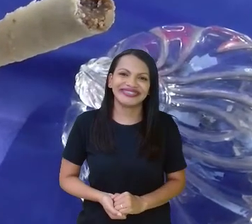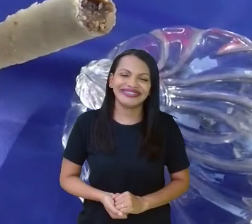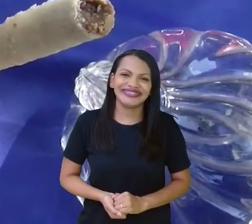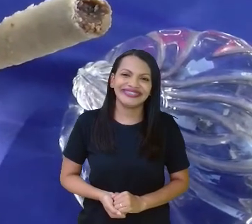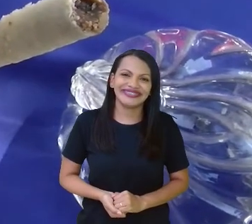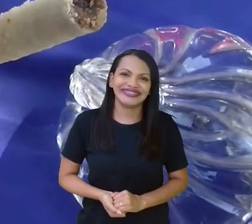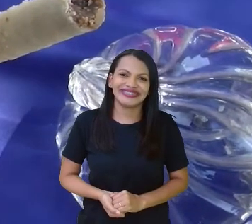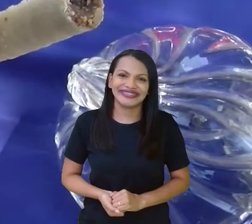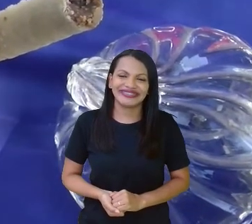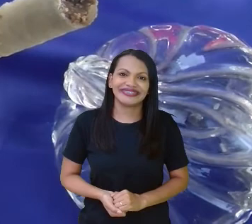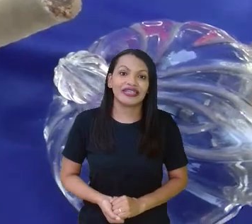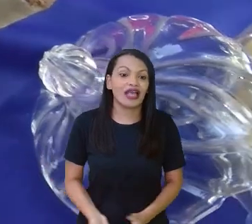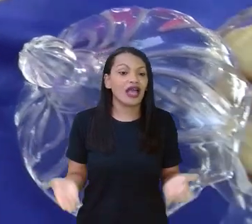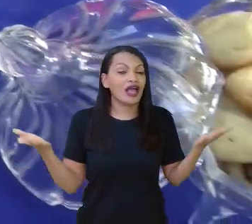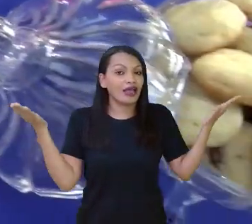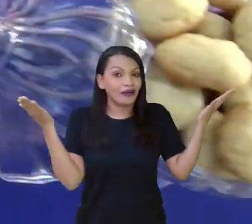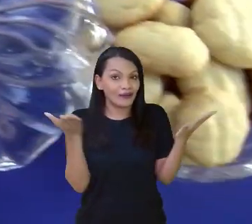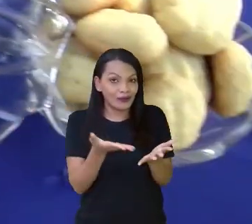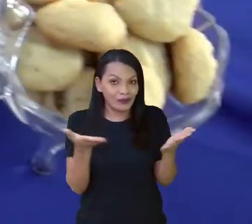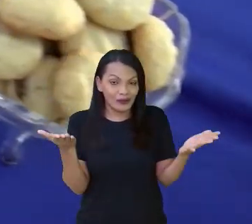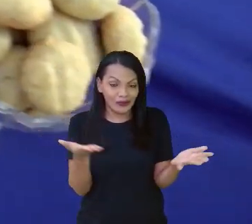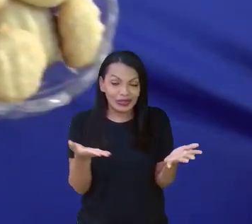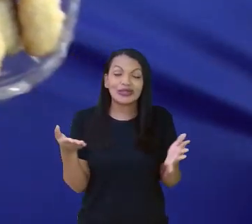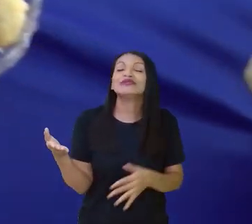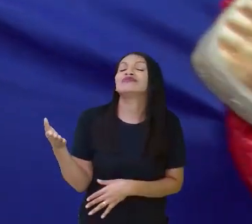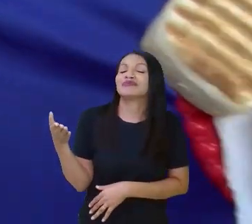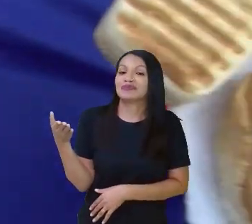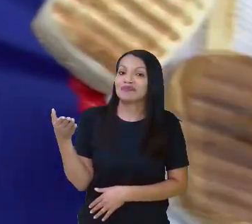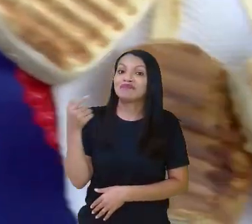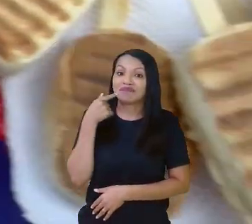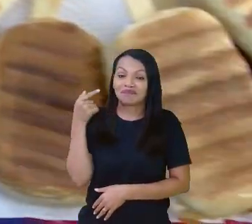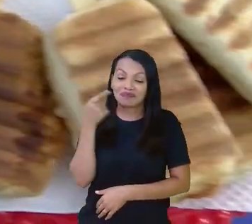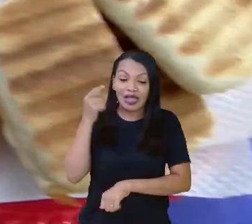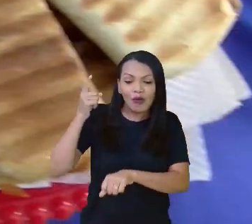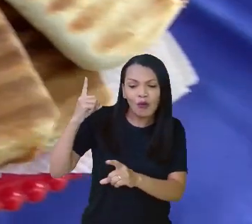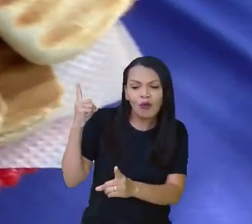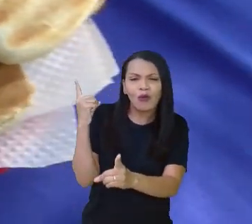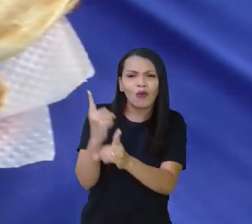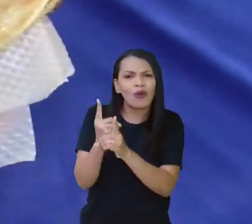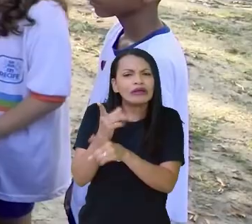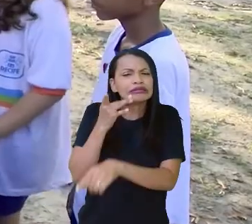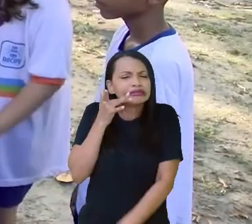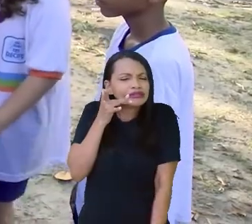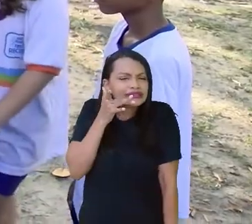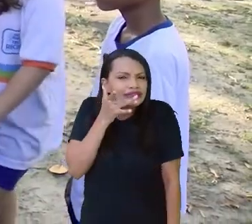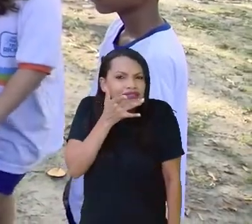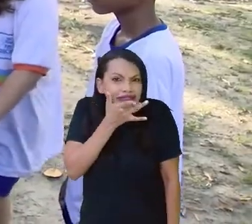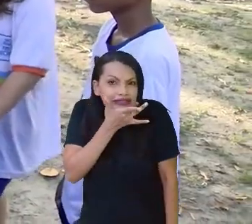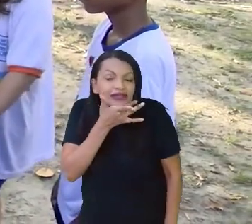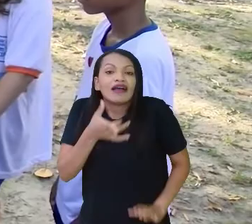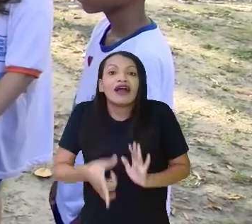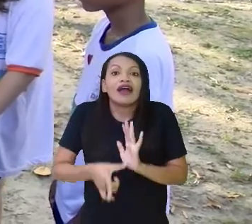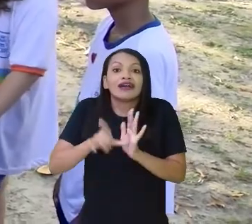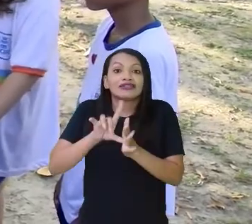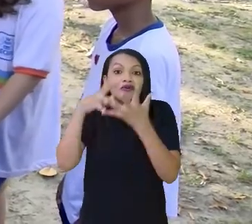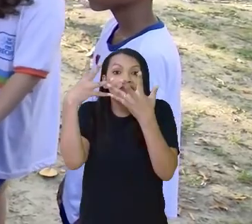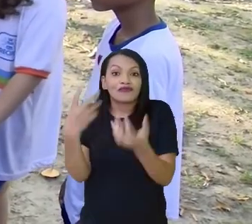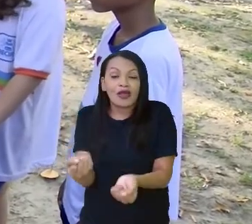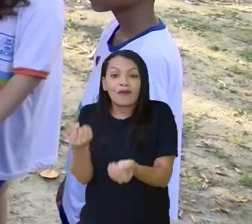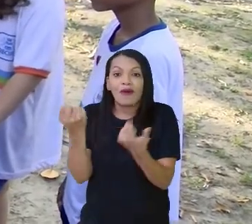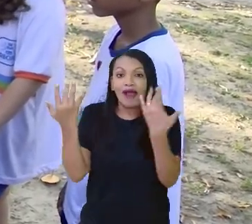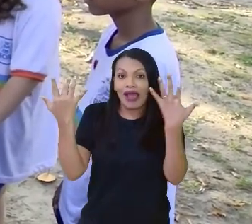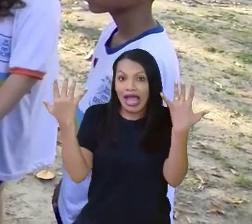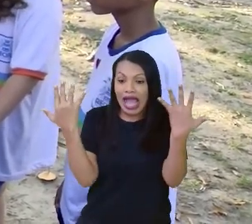A gente vai para a parte mais gostosa do nosso encontro. Mas antes, a gente vai higienizar as mãos